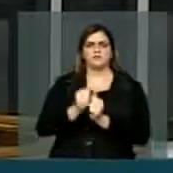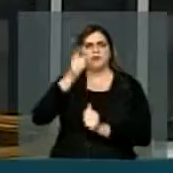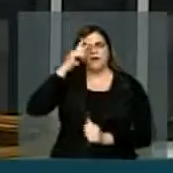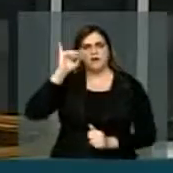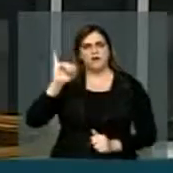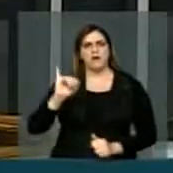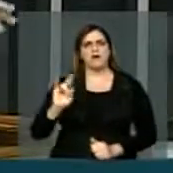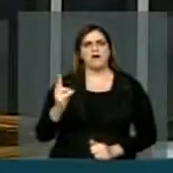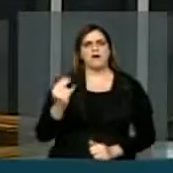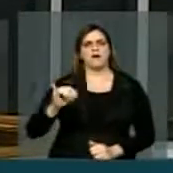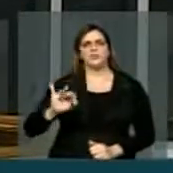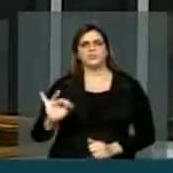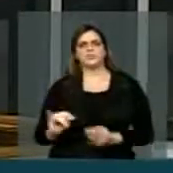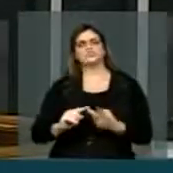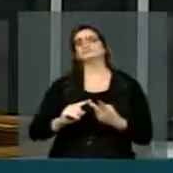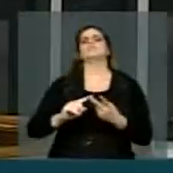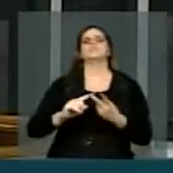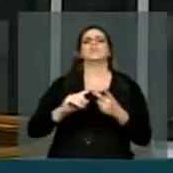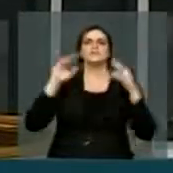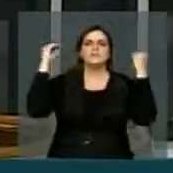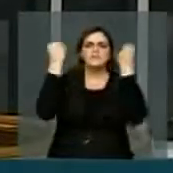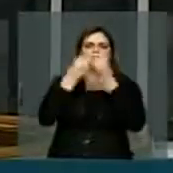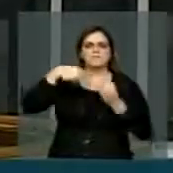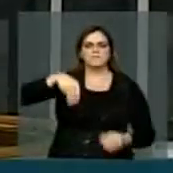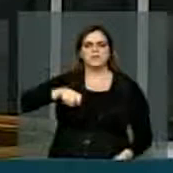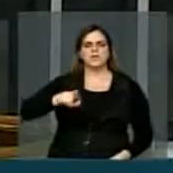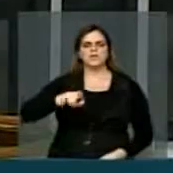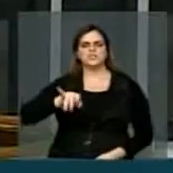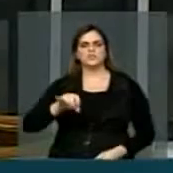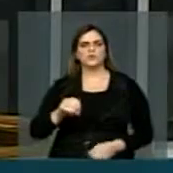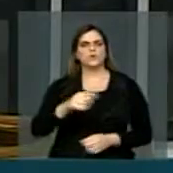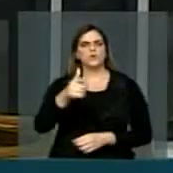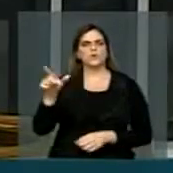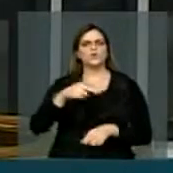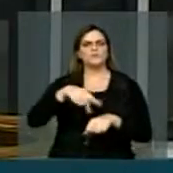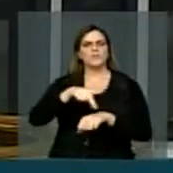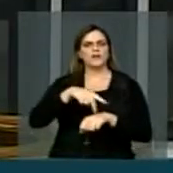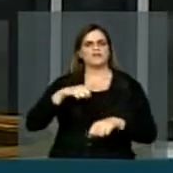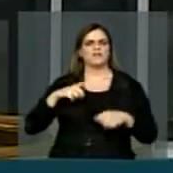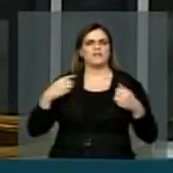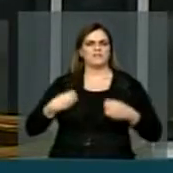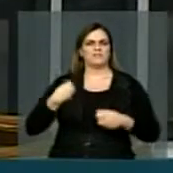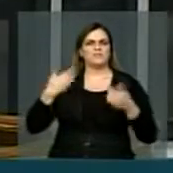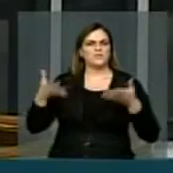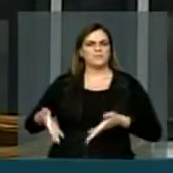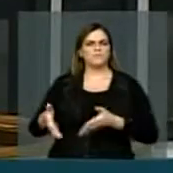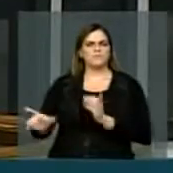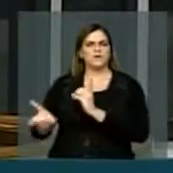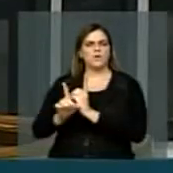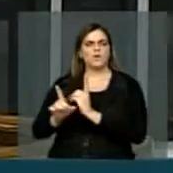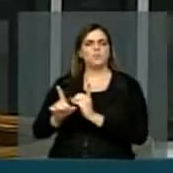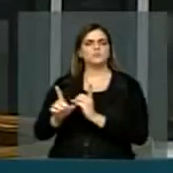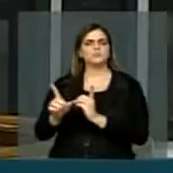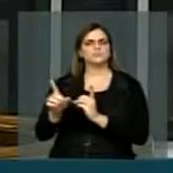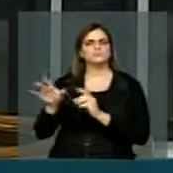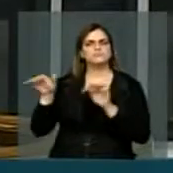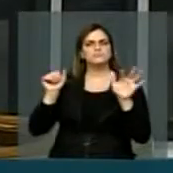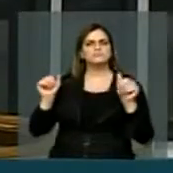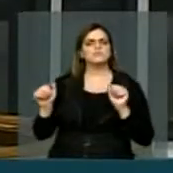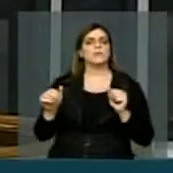Haiti, Brasil com México, com os demais países participantes desse encontro, para que